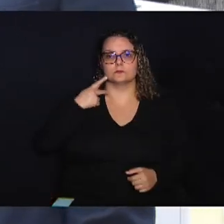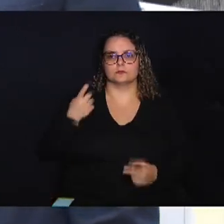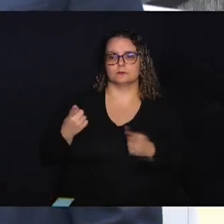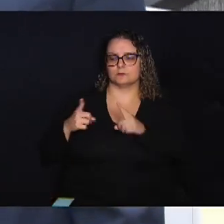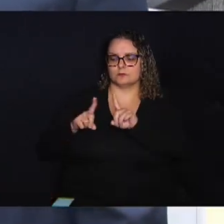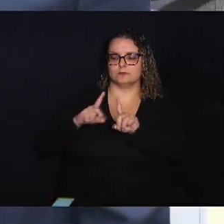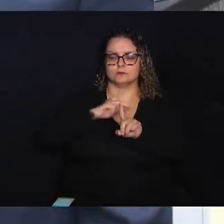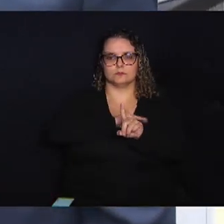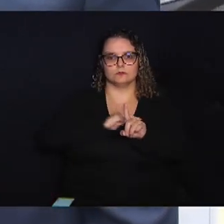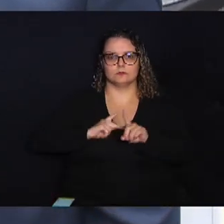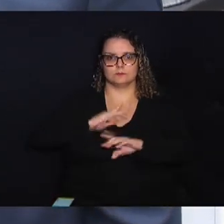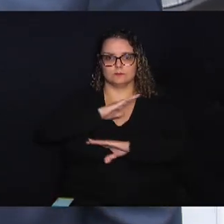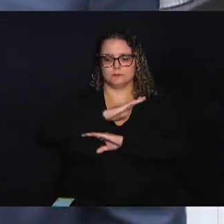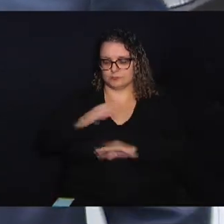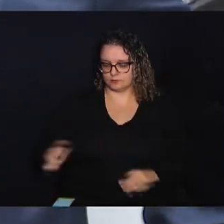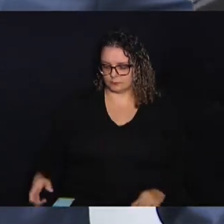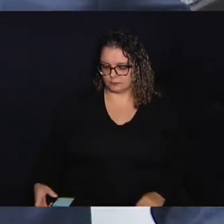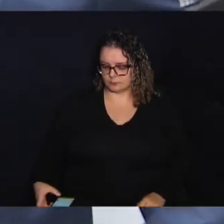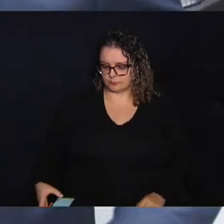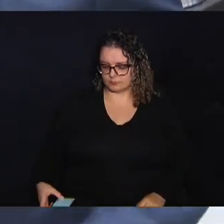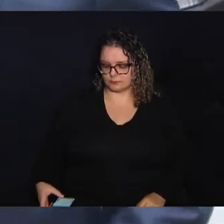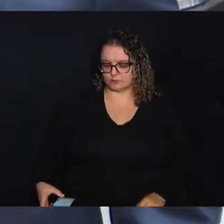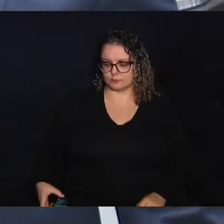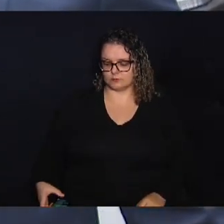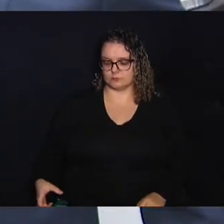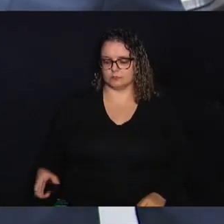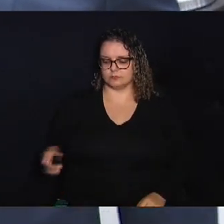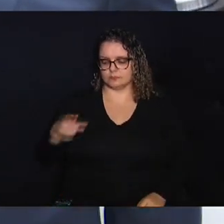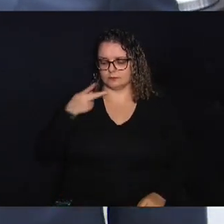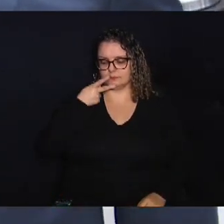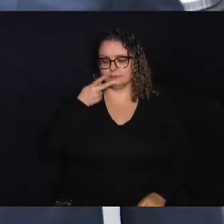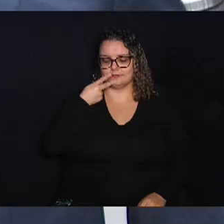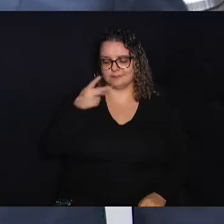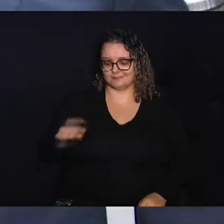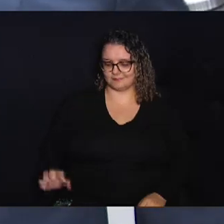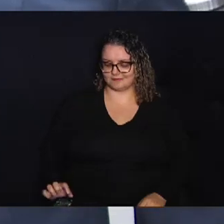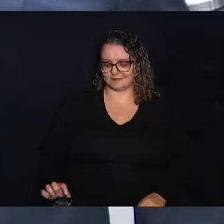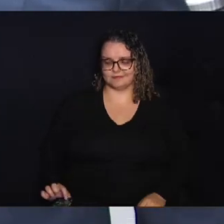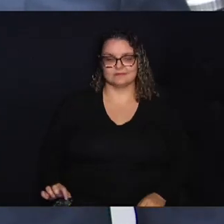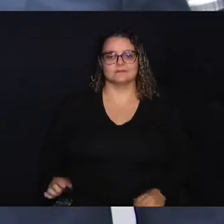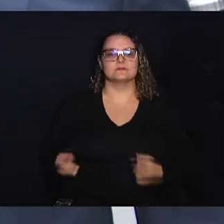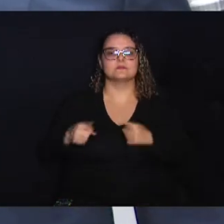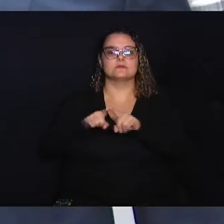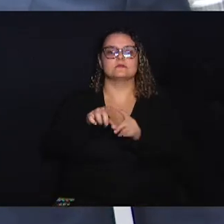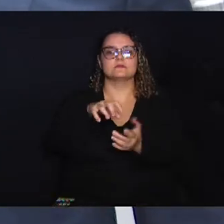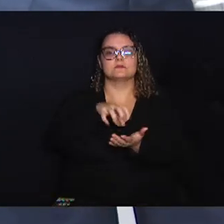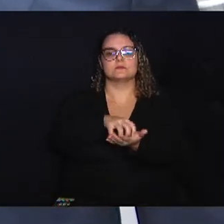vereador Luiz Rossini, que vai falar dessa parceria, do Centro Luiz Braille com a Câmara